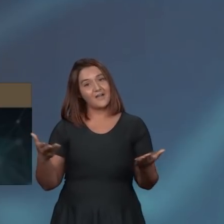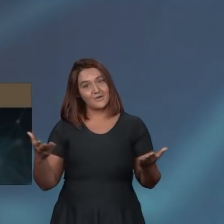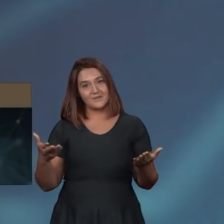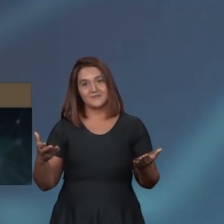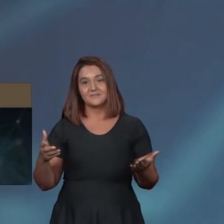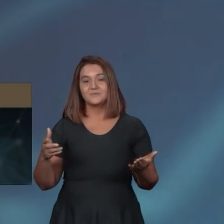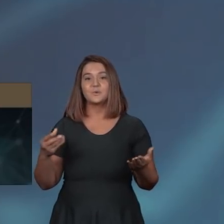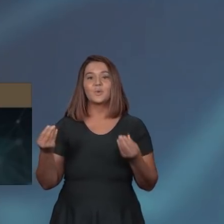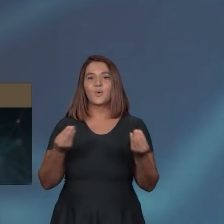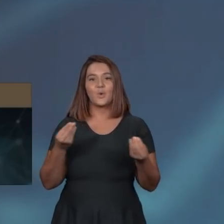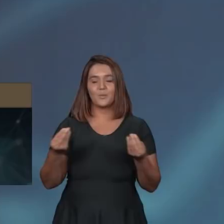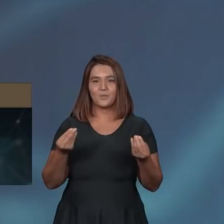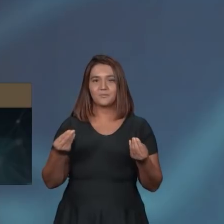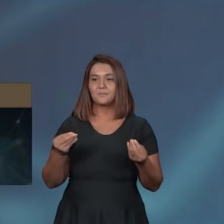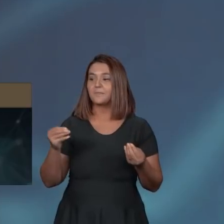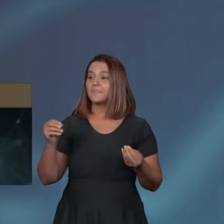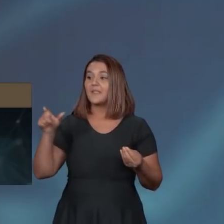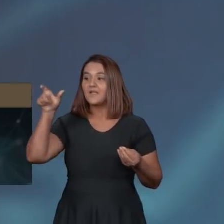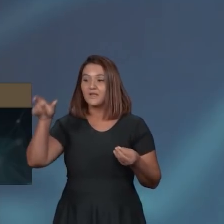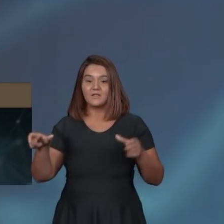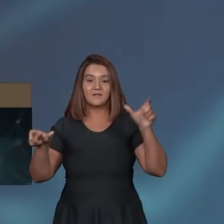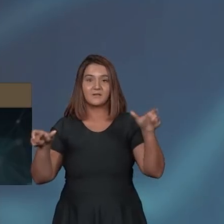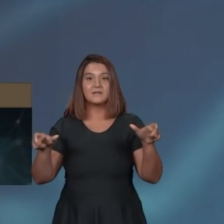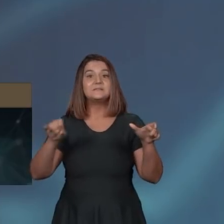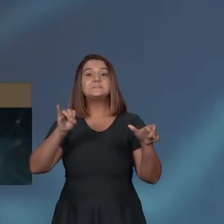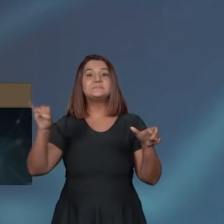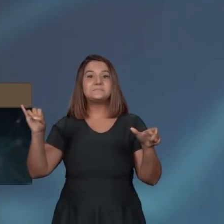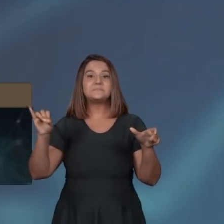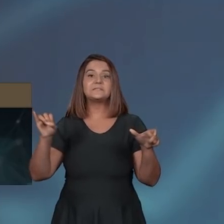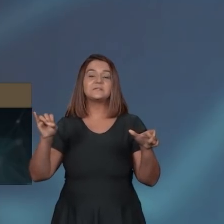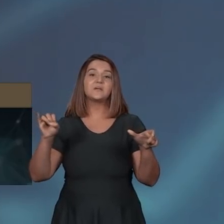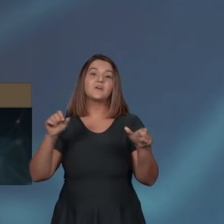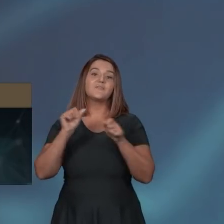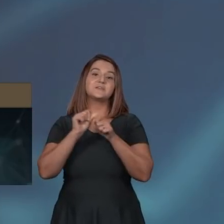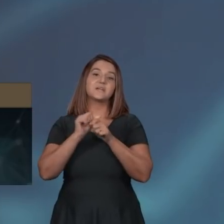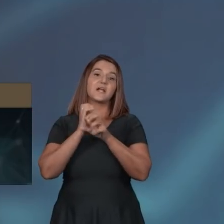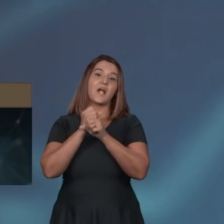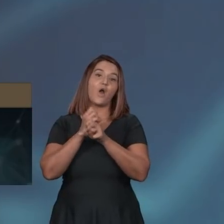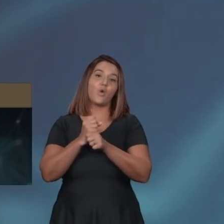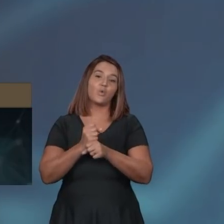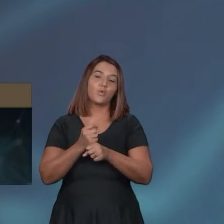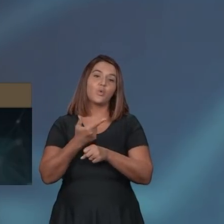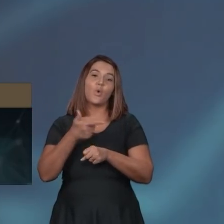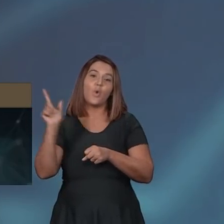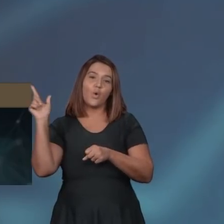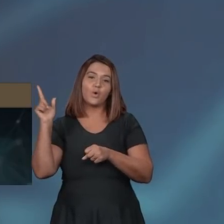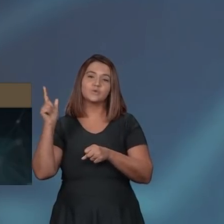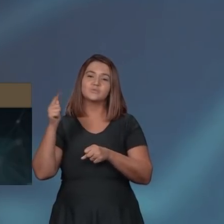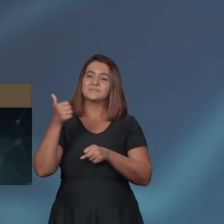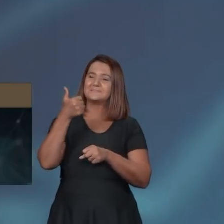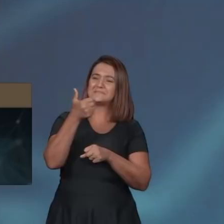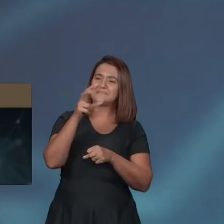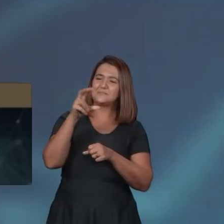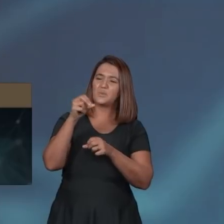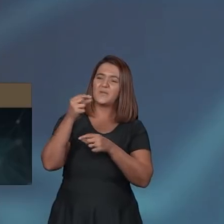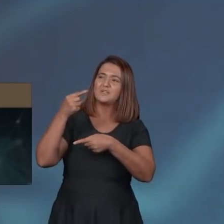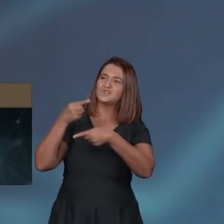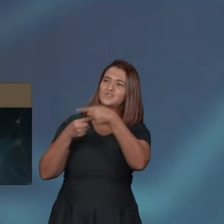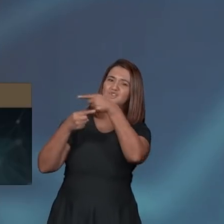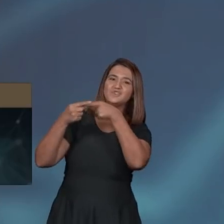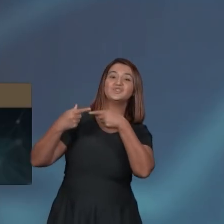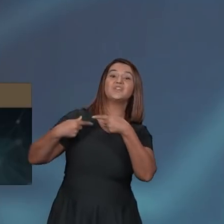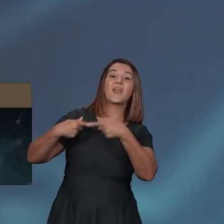mãe, a chance de você estar aqui e não outro, apenas considerando 150 gerações da sua família, seria de